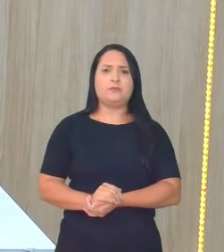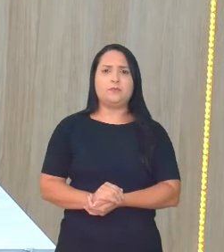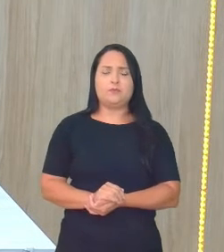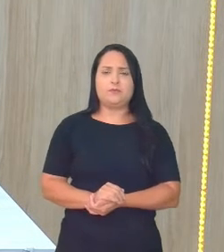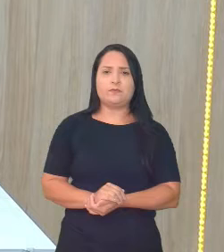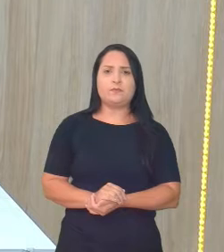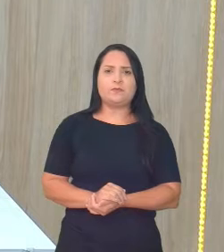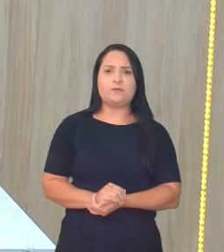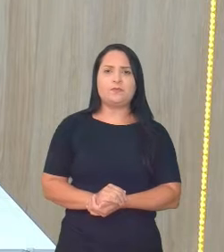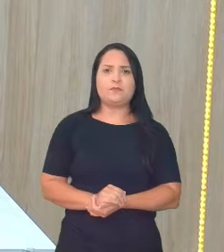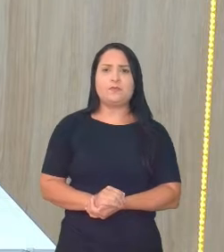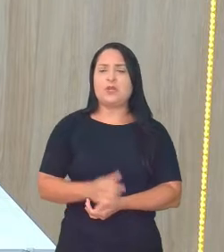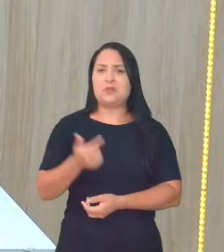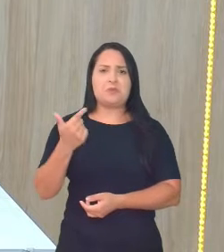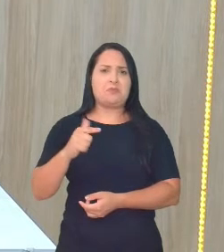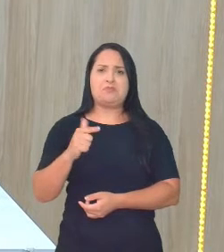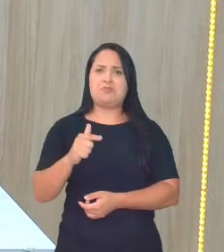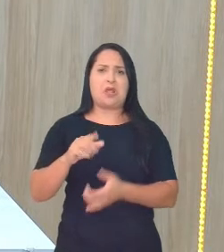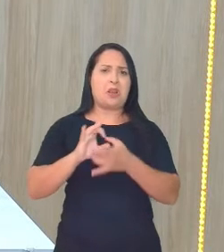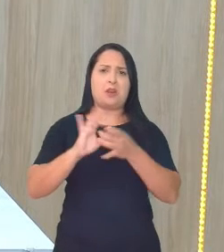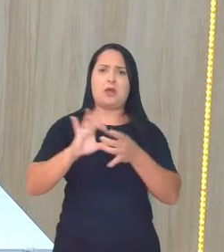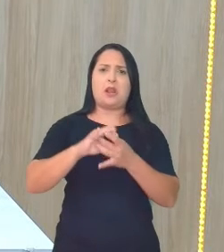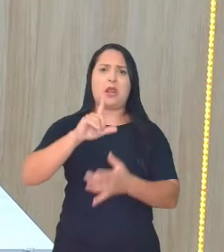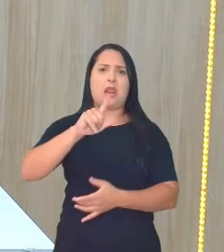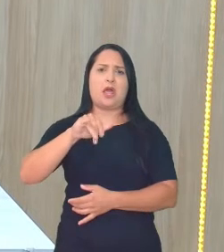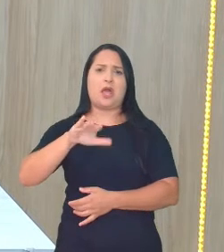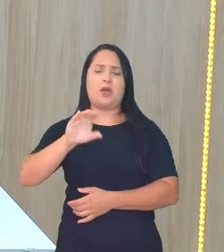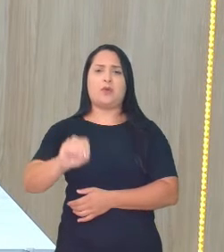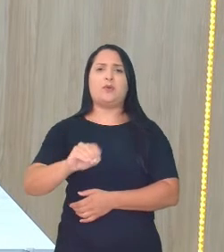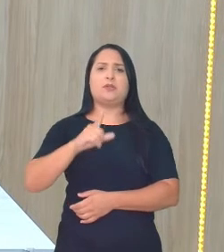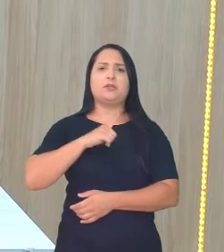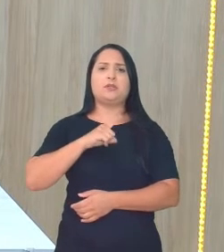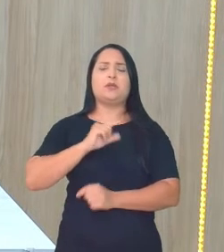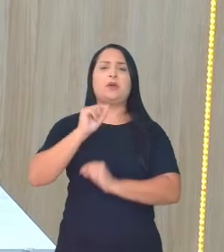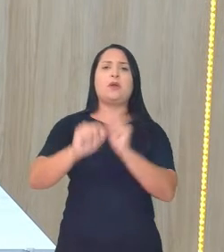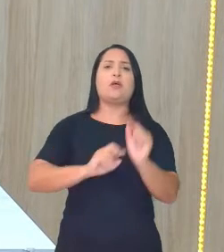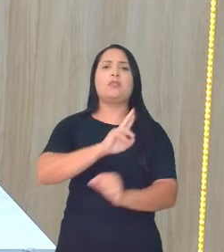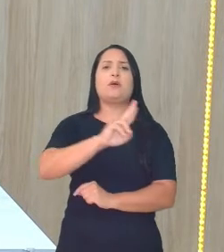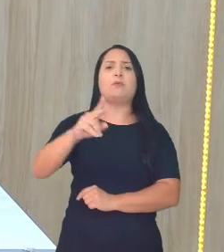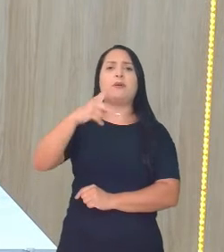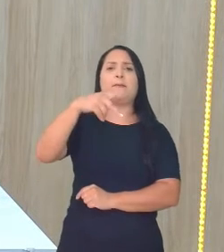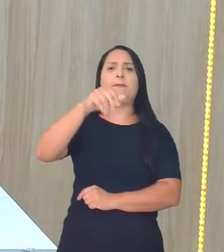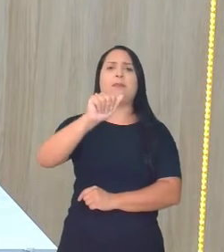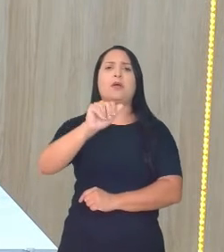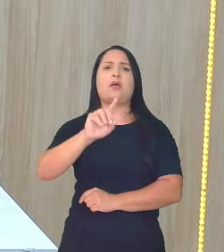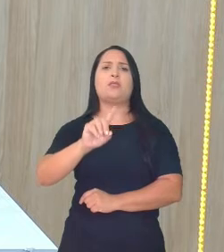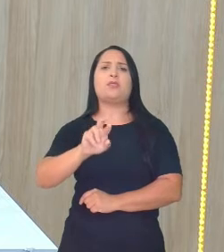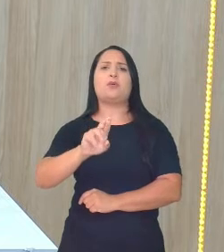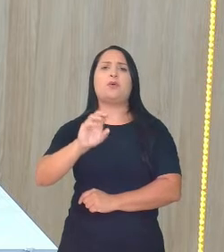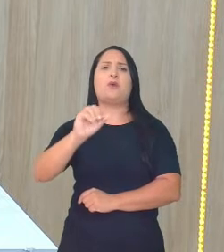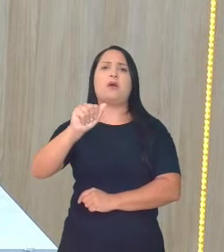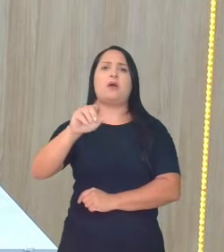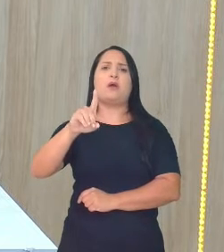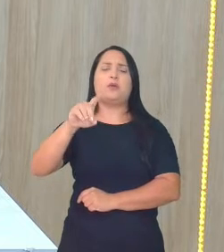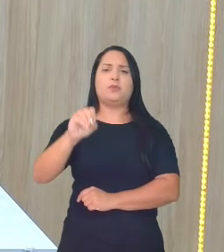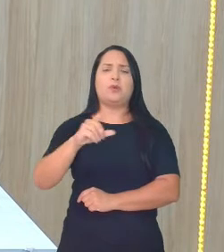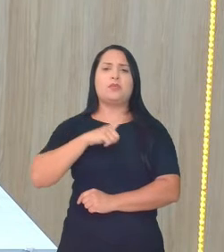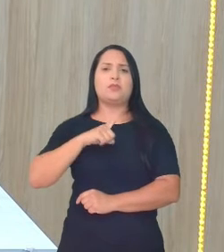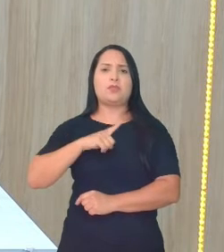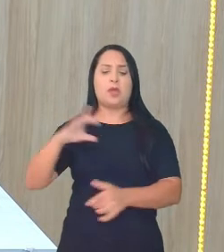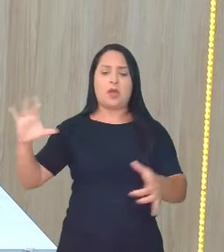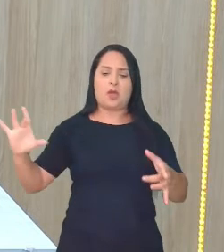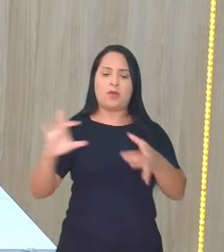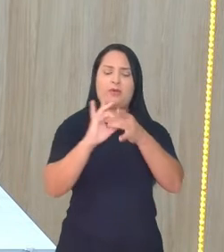concepção de Estado laico, era chamado de padroado, porque existia uma forte ligação do